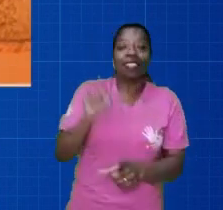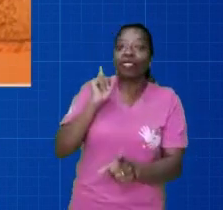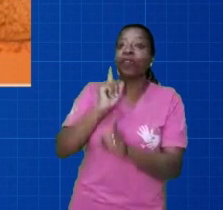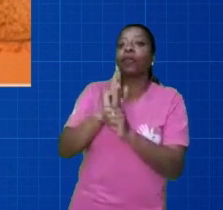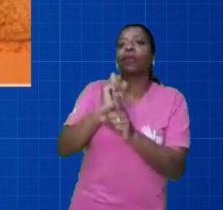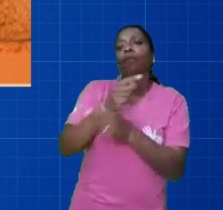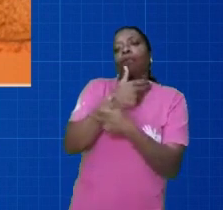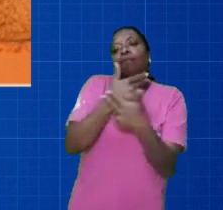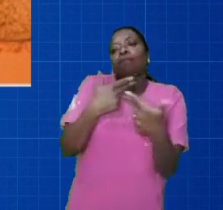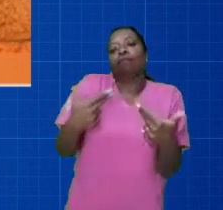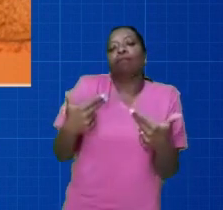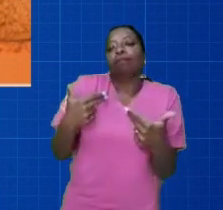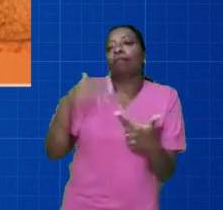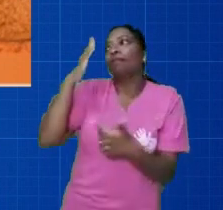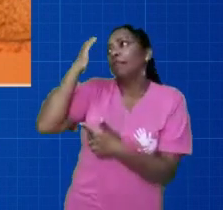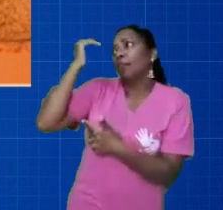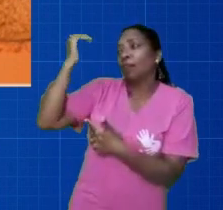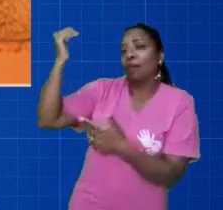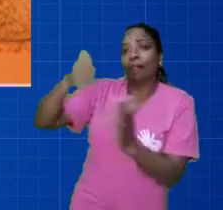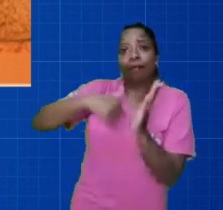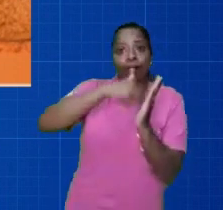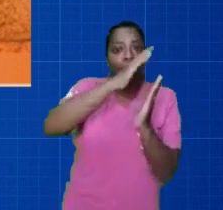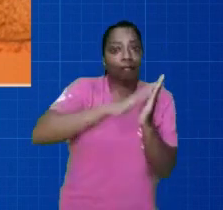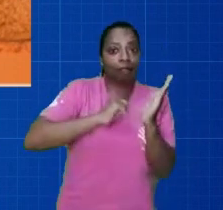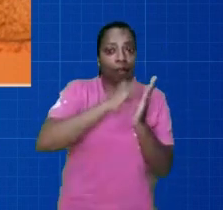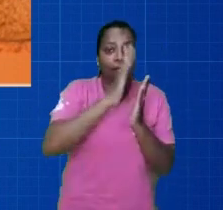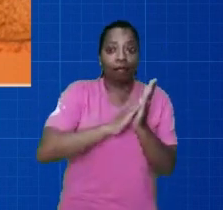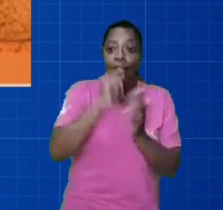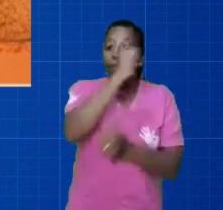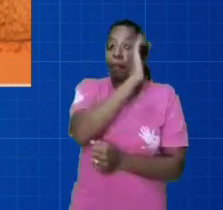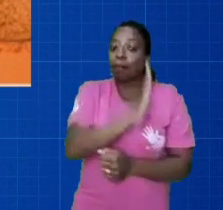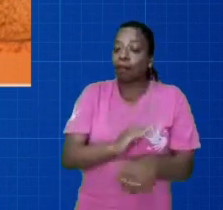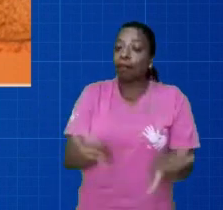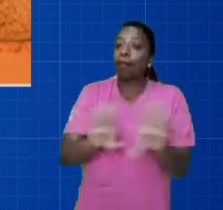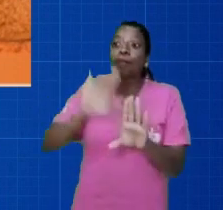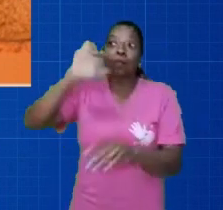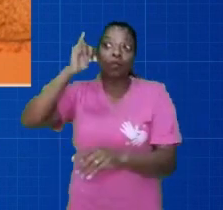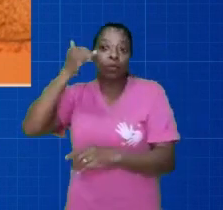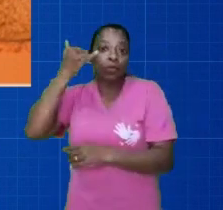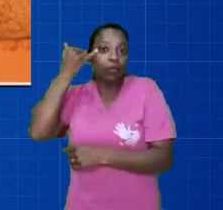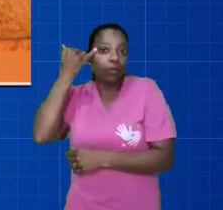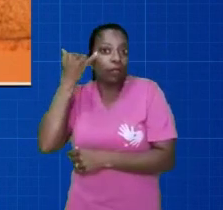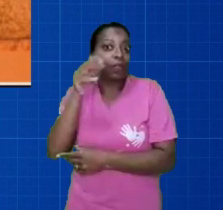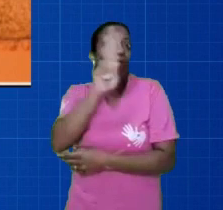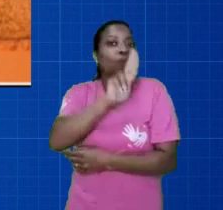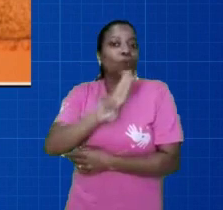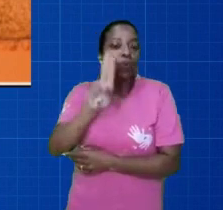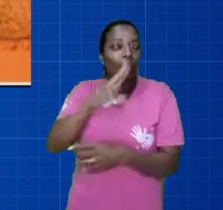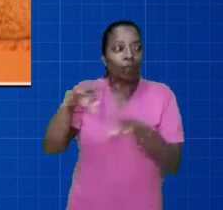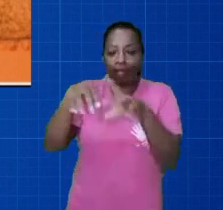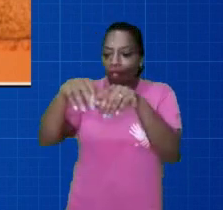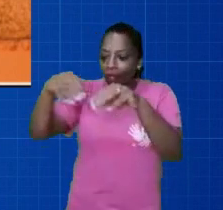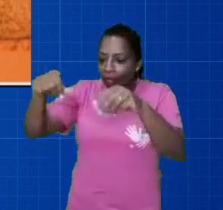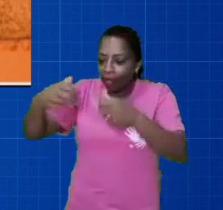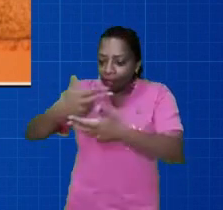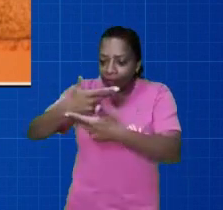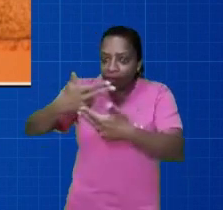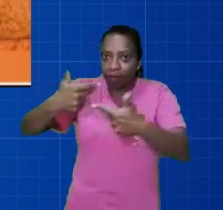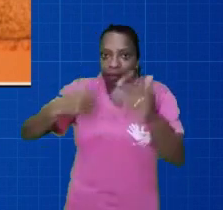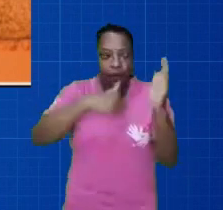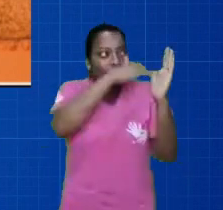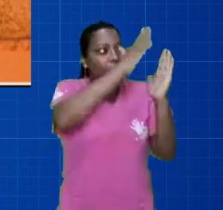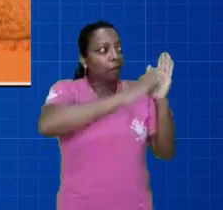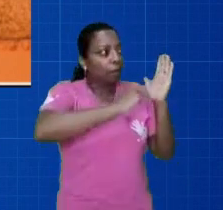muito interessante ver que existem artistas brasileiros e japoneses que também usam tons de